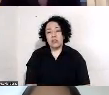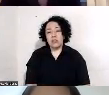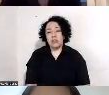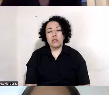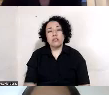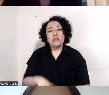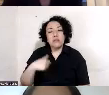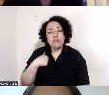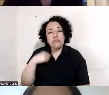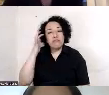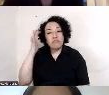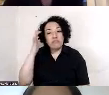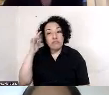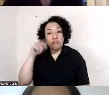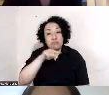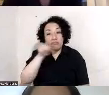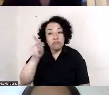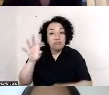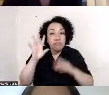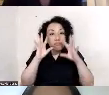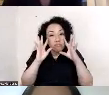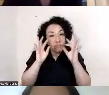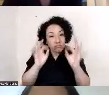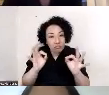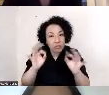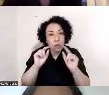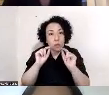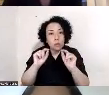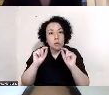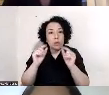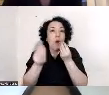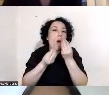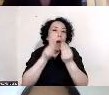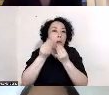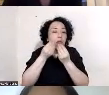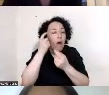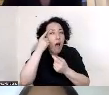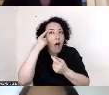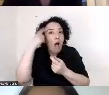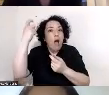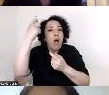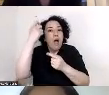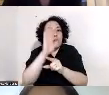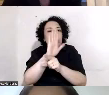gostaria que todos prestassem atenção para essa engenharia reversa que nós fizemos. Nós fomos nos